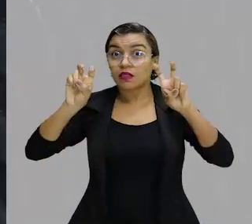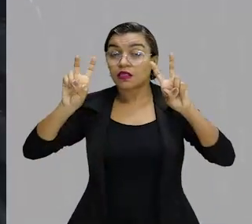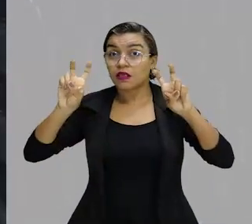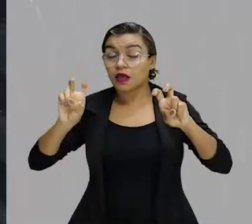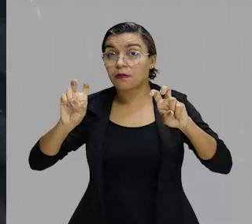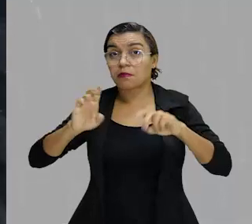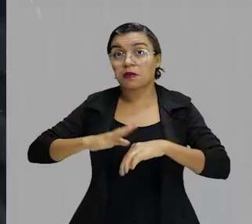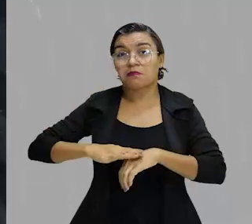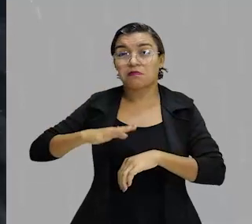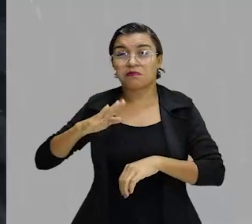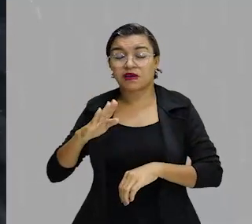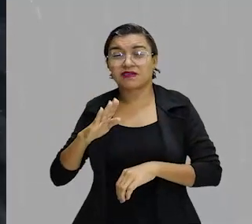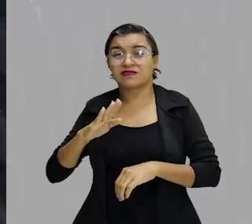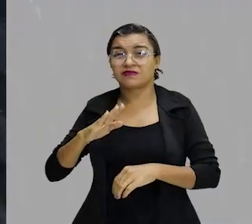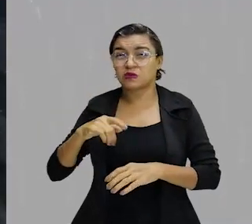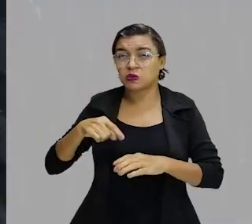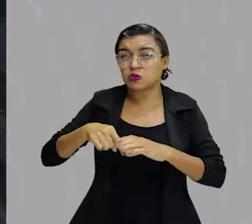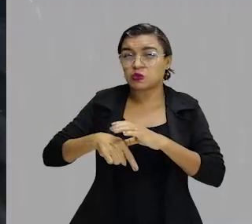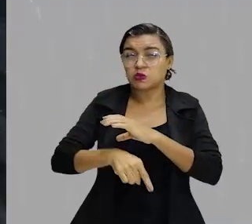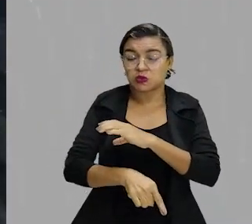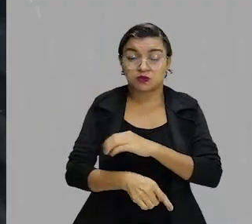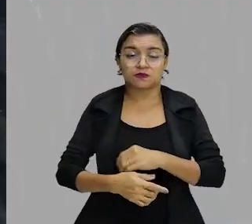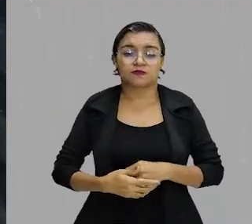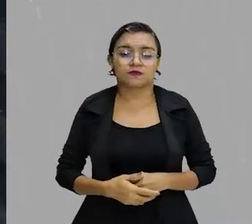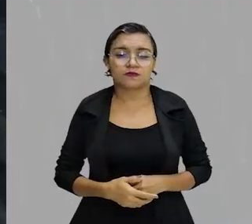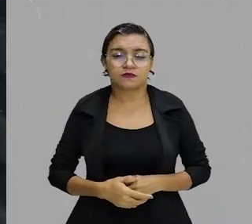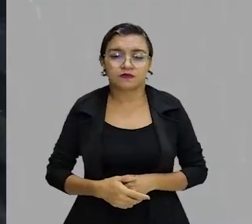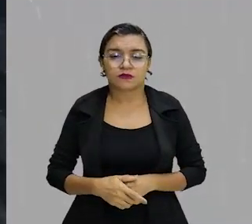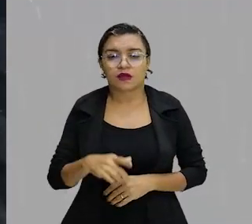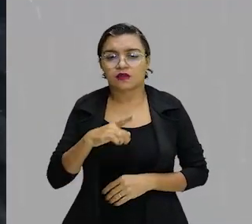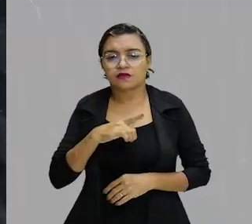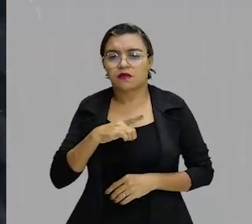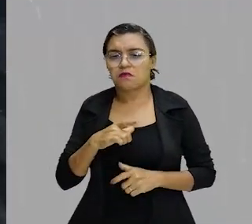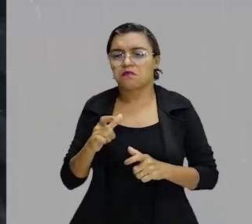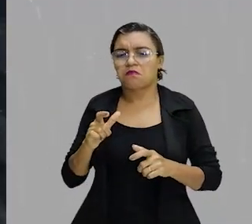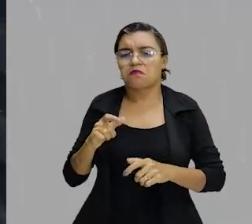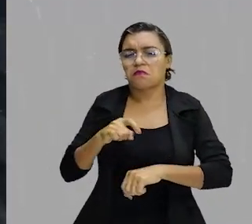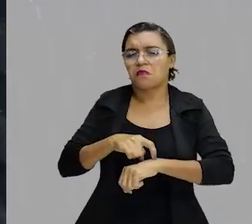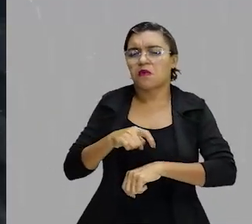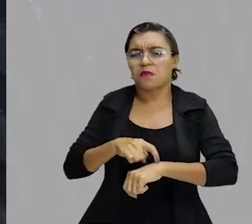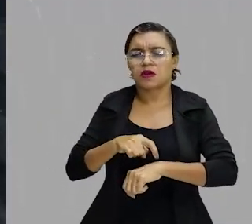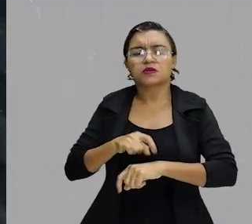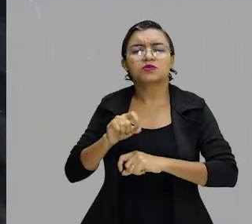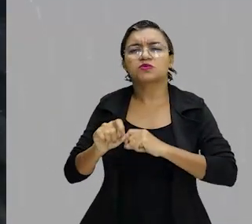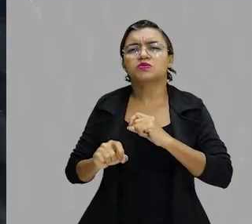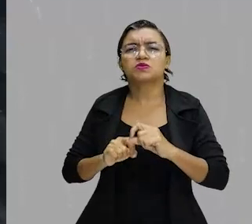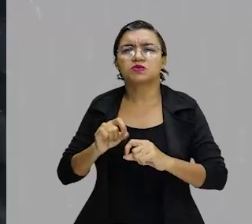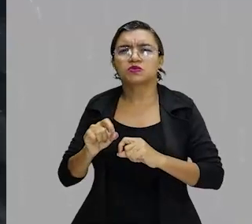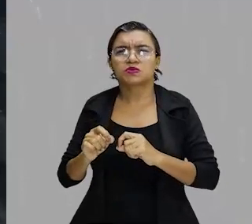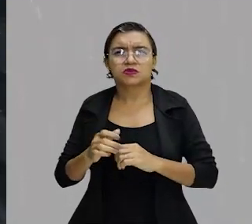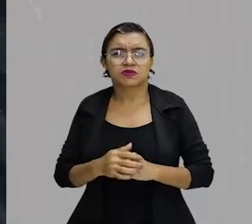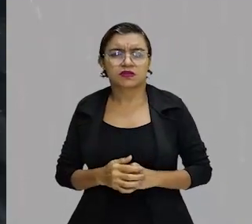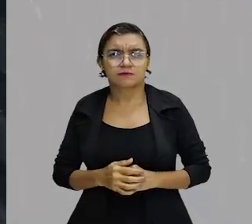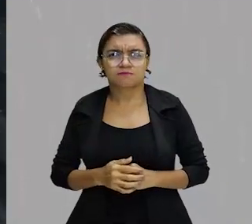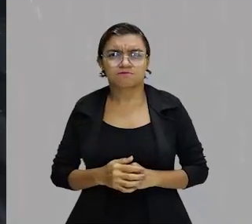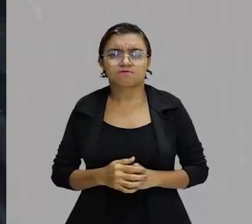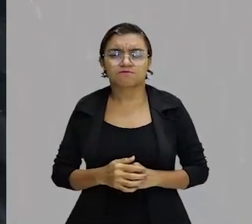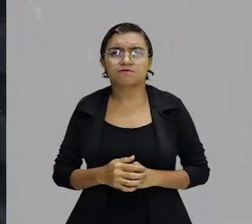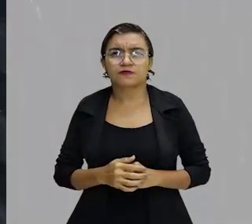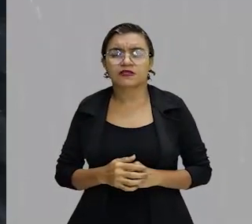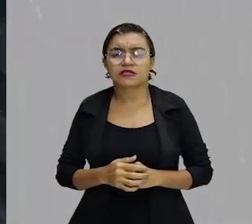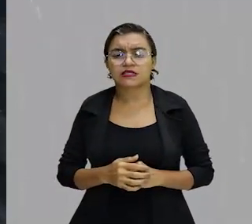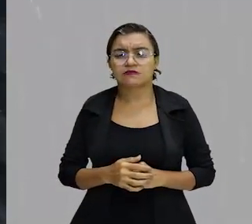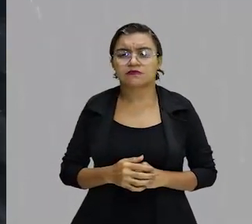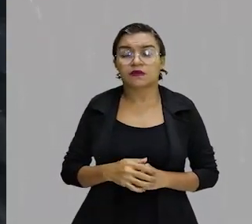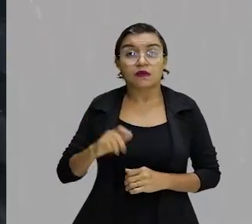mais profundas do que a comédia. Traz situações out of control, quer dizer, situações que fogem do controle